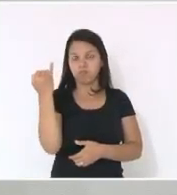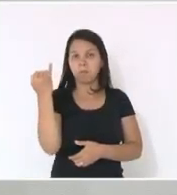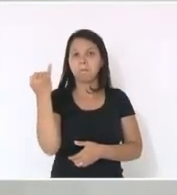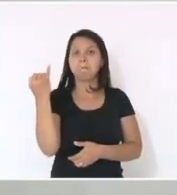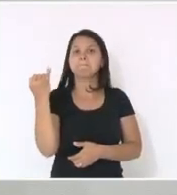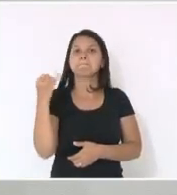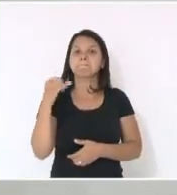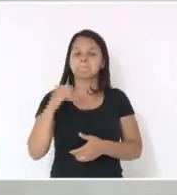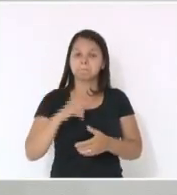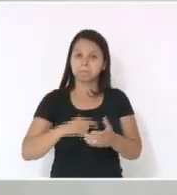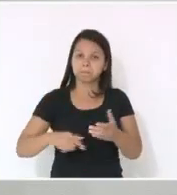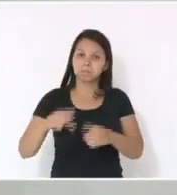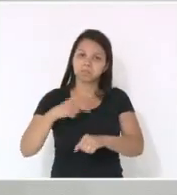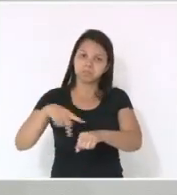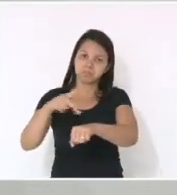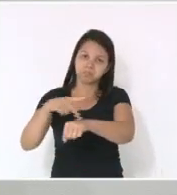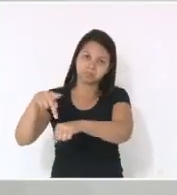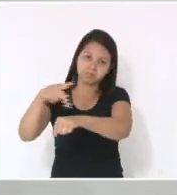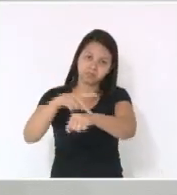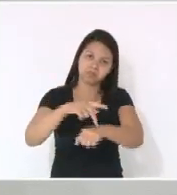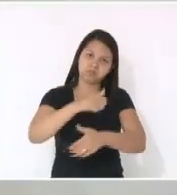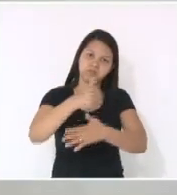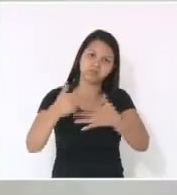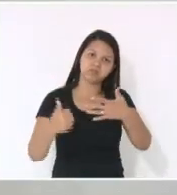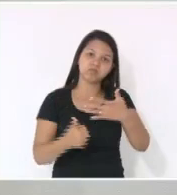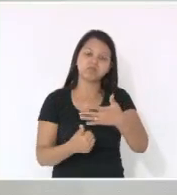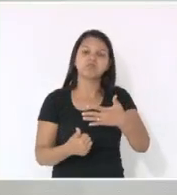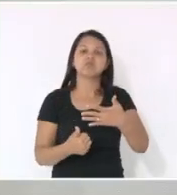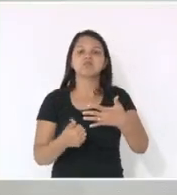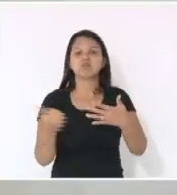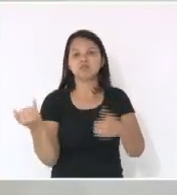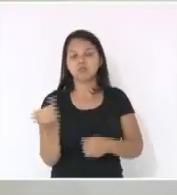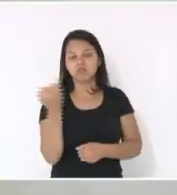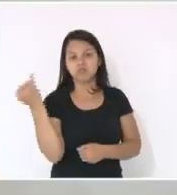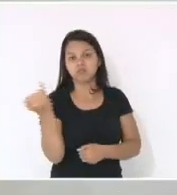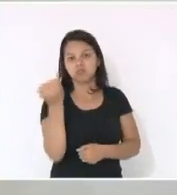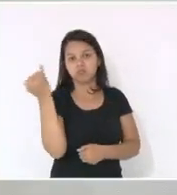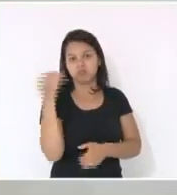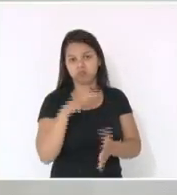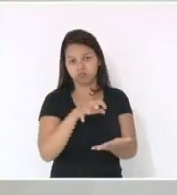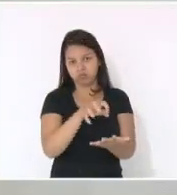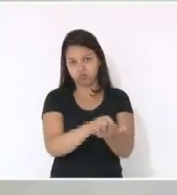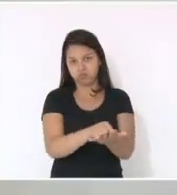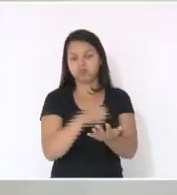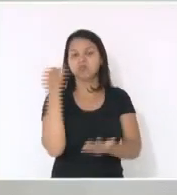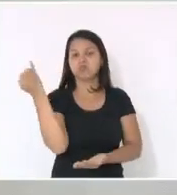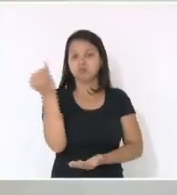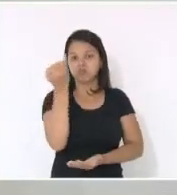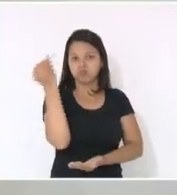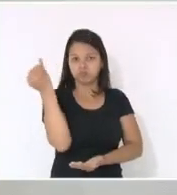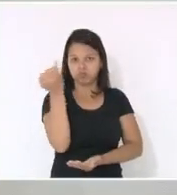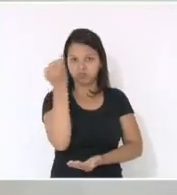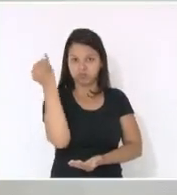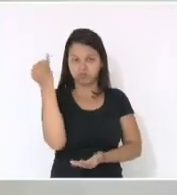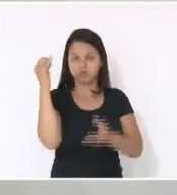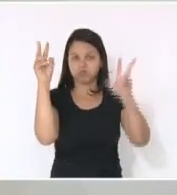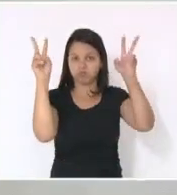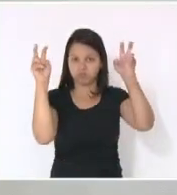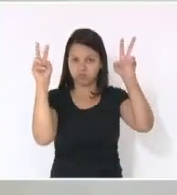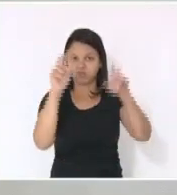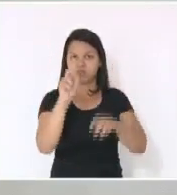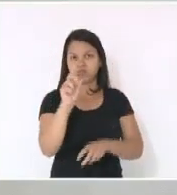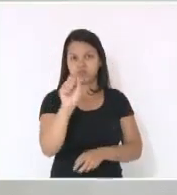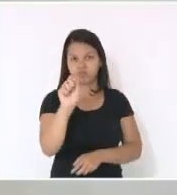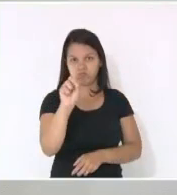do Mercosul, e por isso nós queremos fazer este registro importante da questão da aduana.